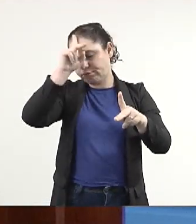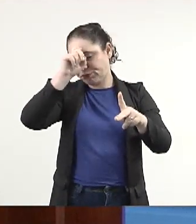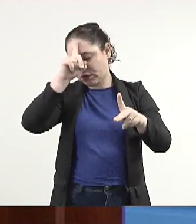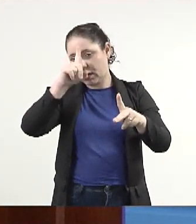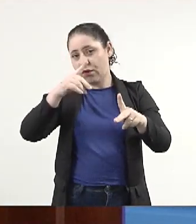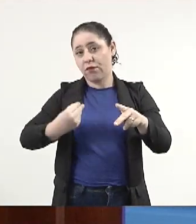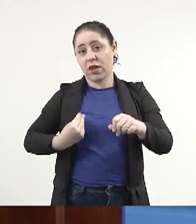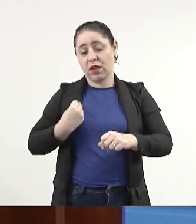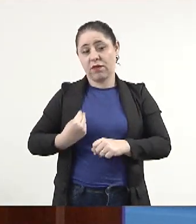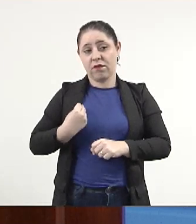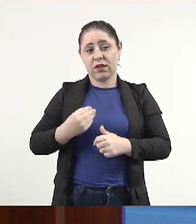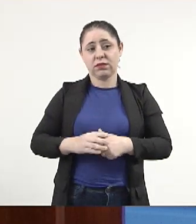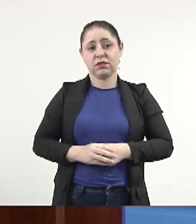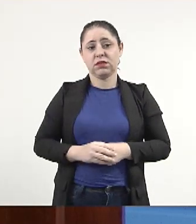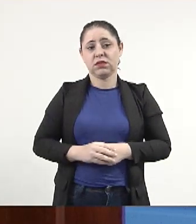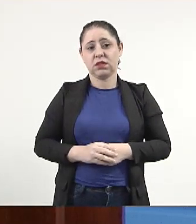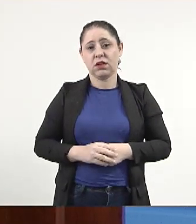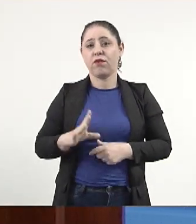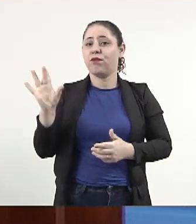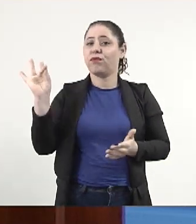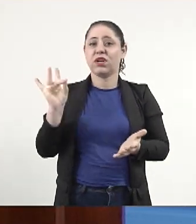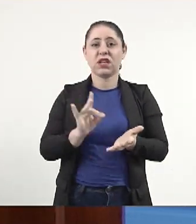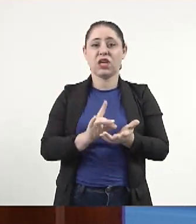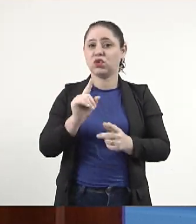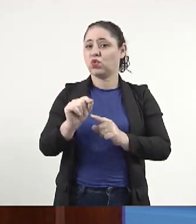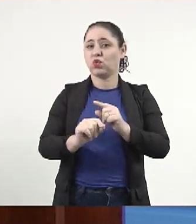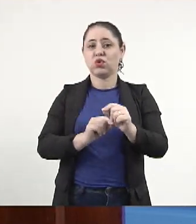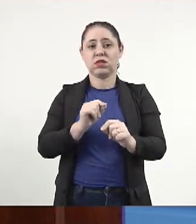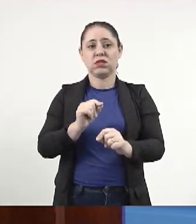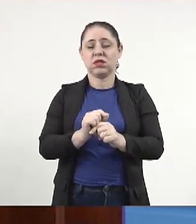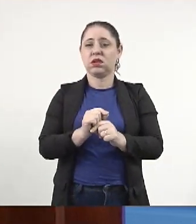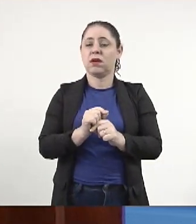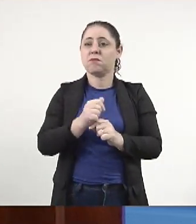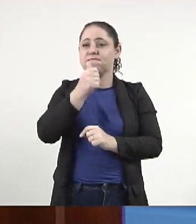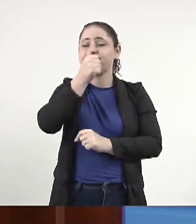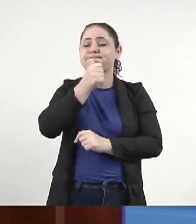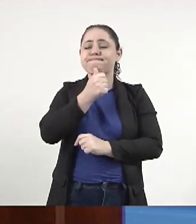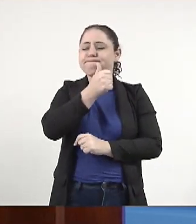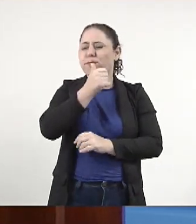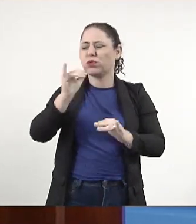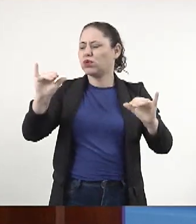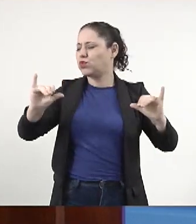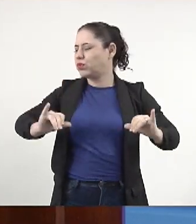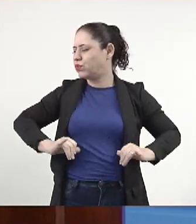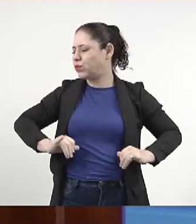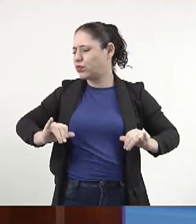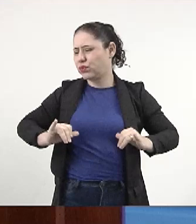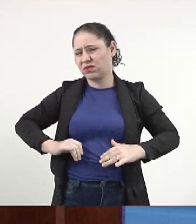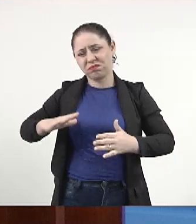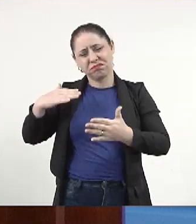elas vivem uma verdadeira via crucis.